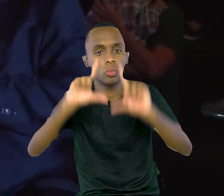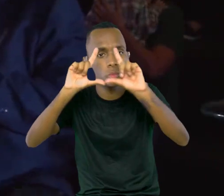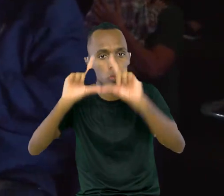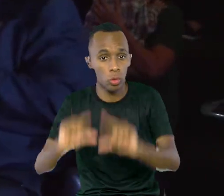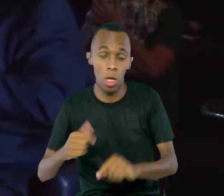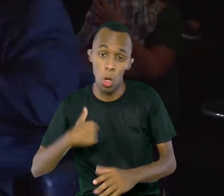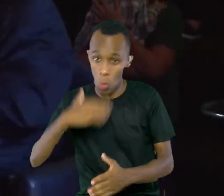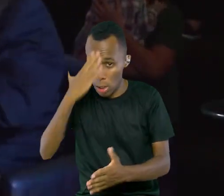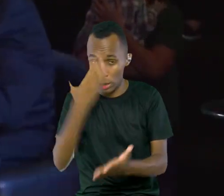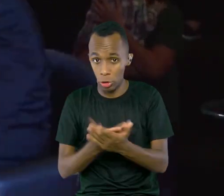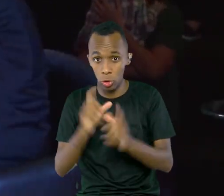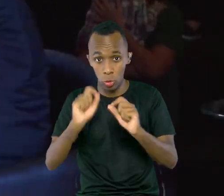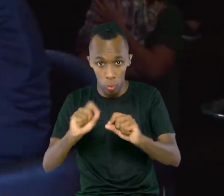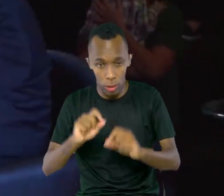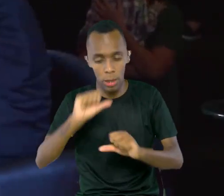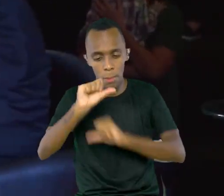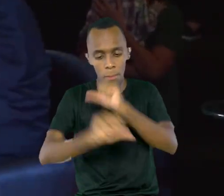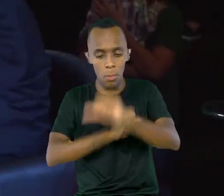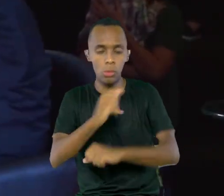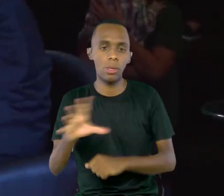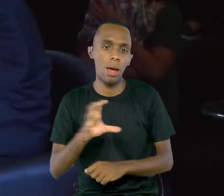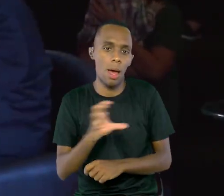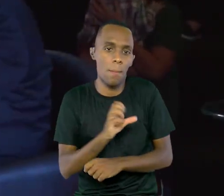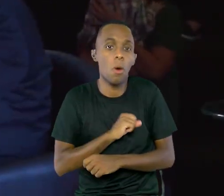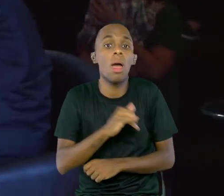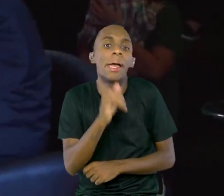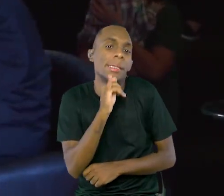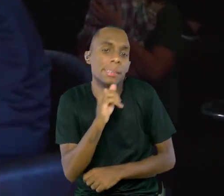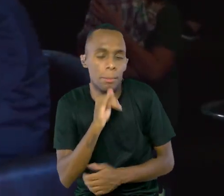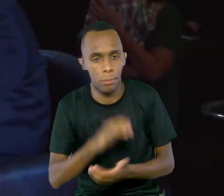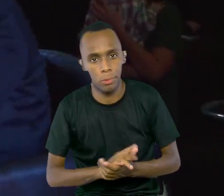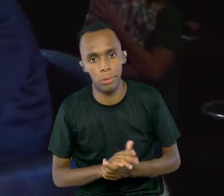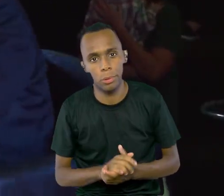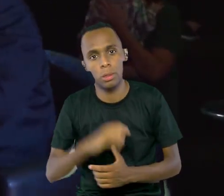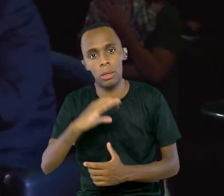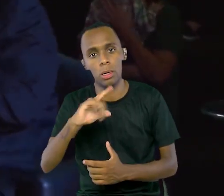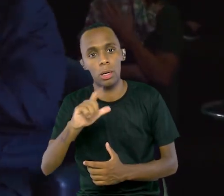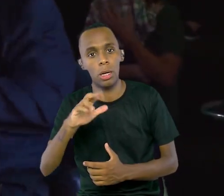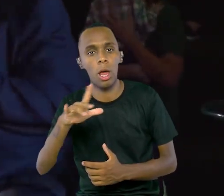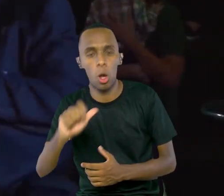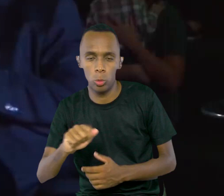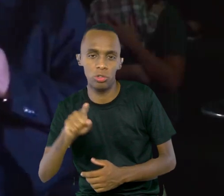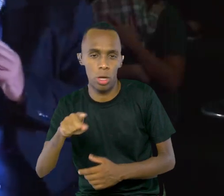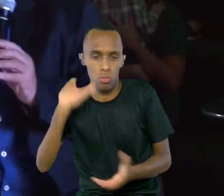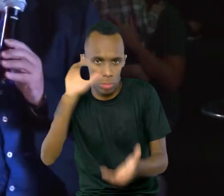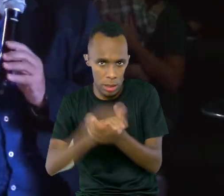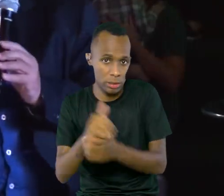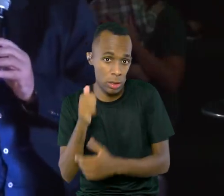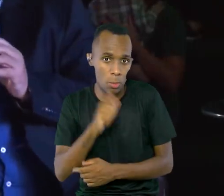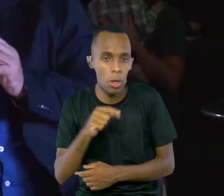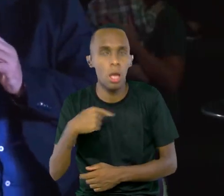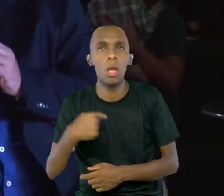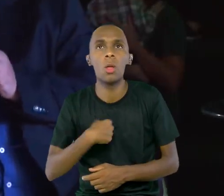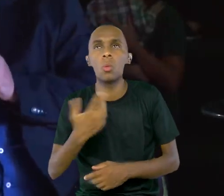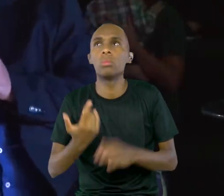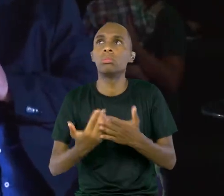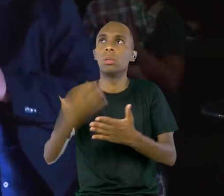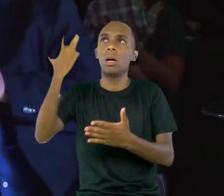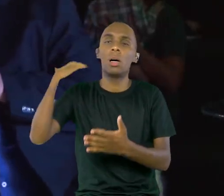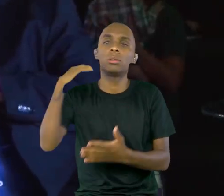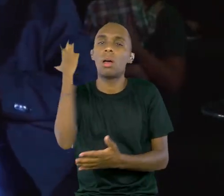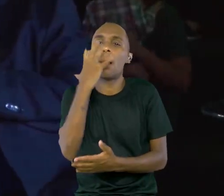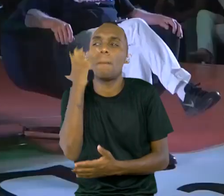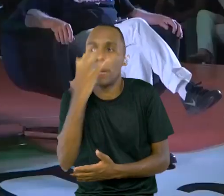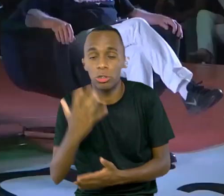paixão, ela, no meu entender, se transforma em amor. Por exemplo, Cláudia, com quem eu sou casado, por ela eu